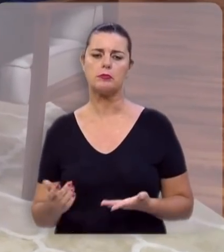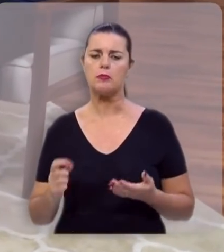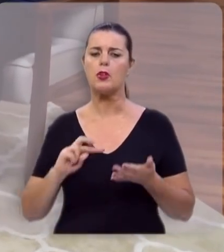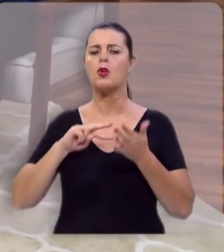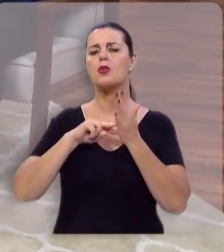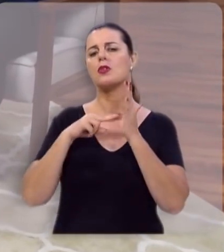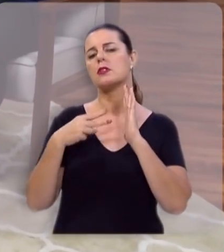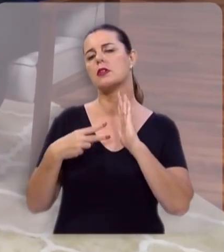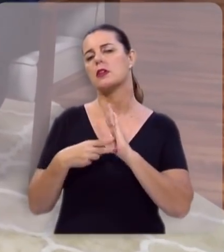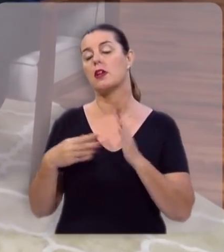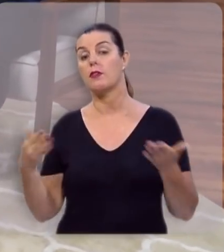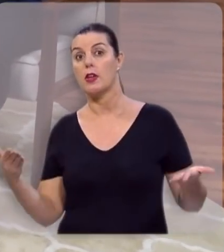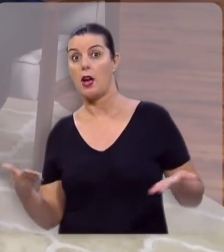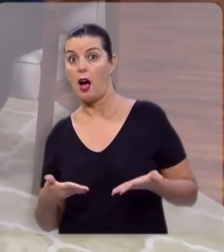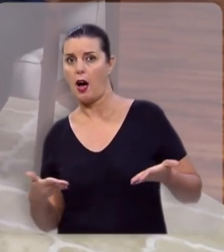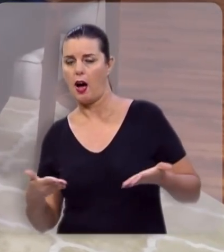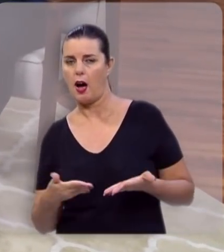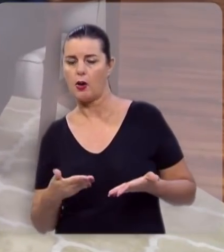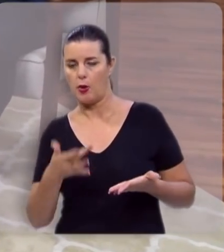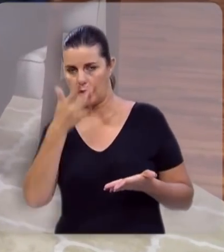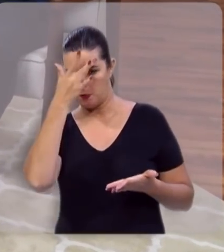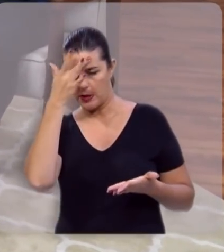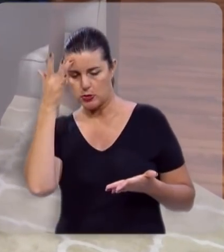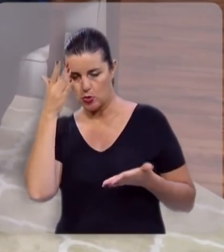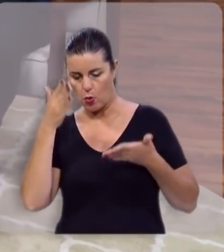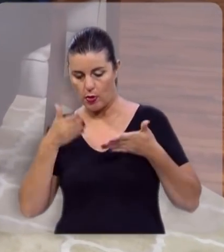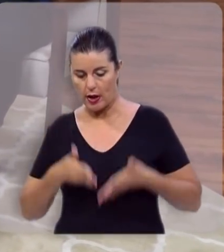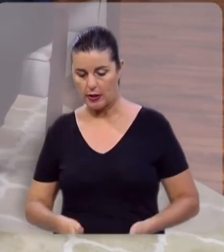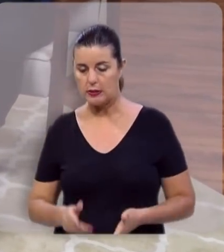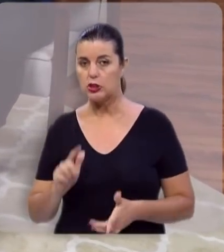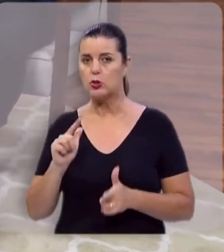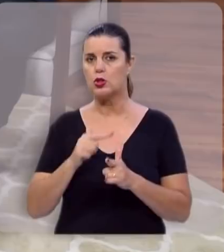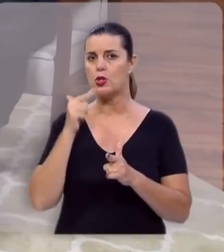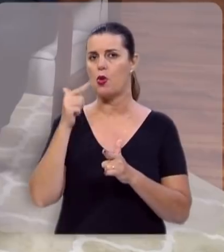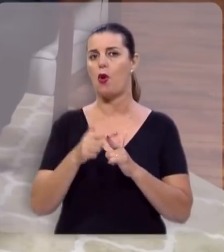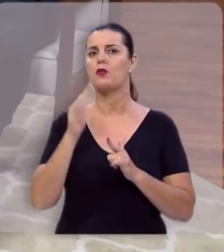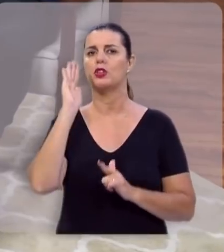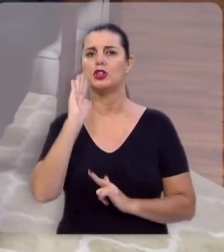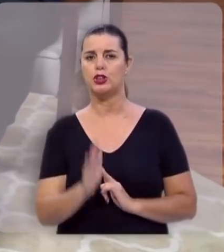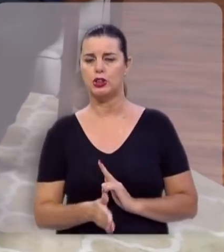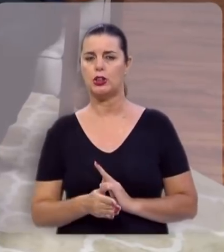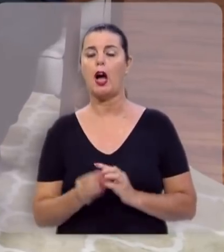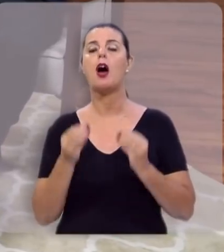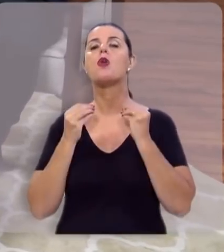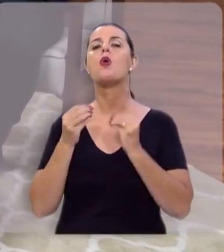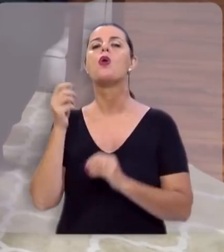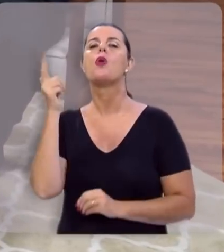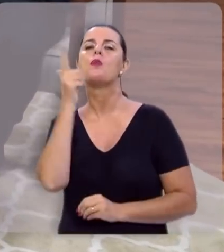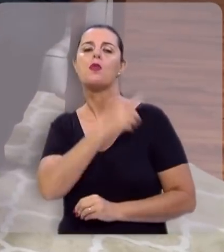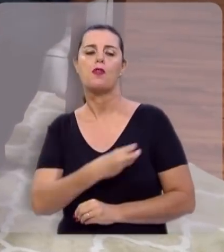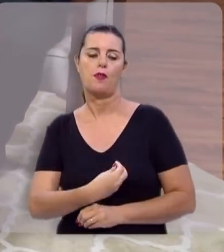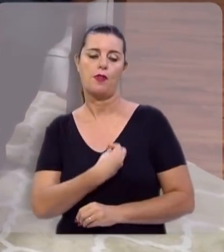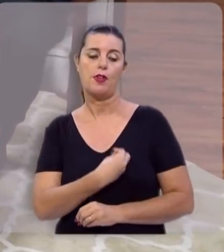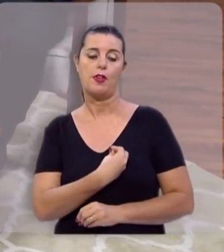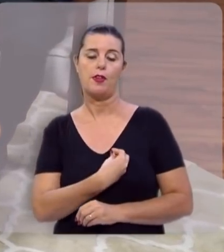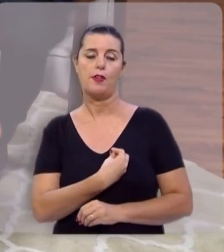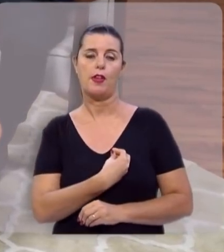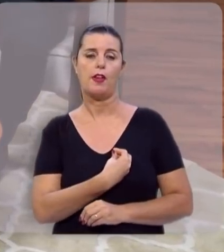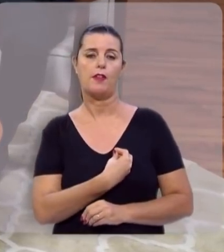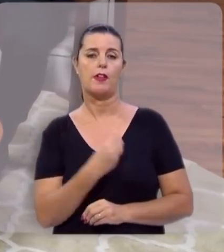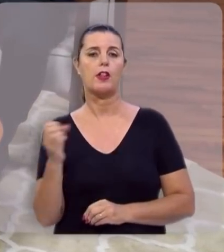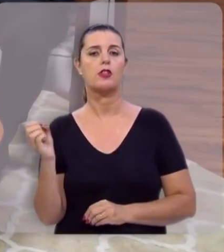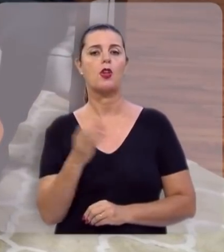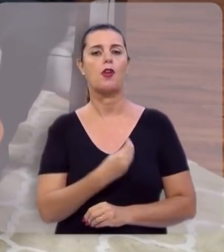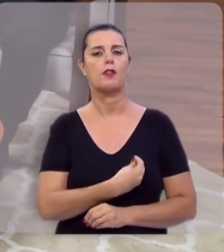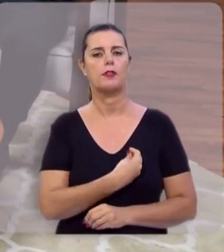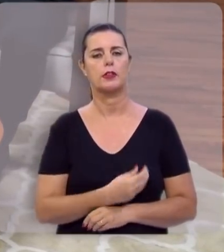essas implicações agora para esse que já é nascido de novo. Como que ele vai viver ou como ele deve